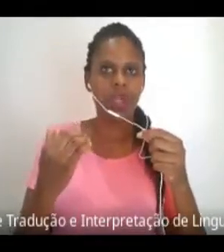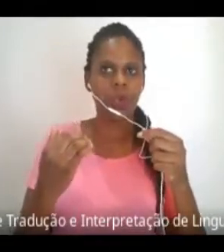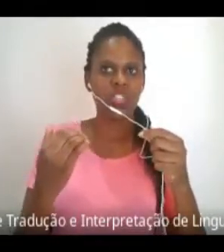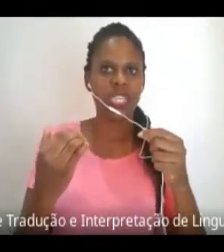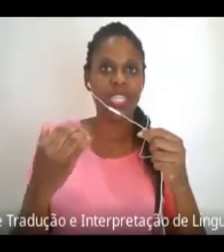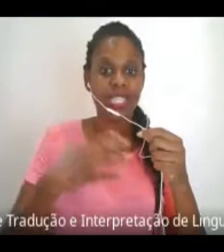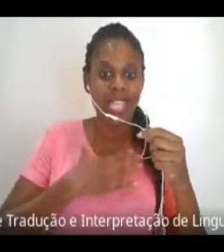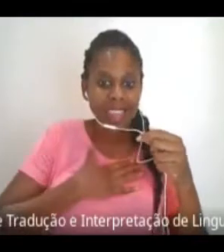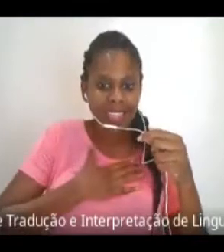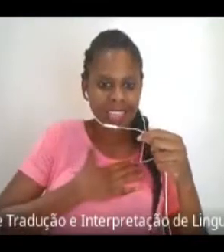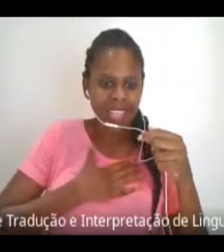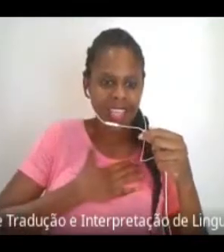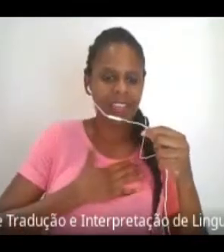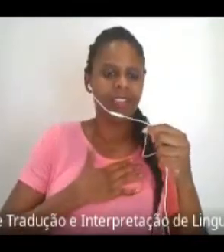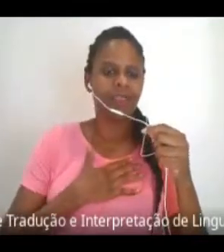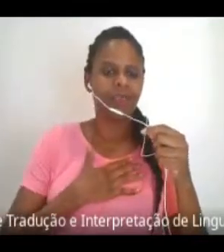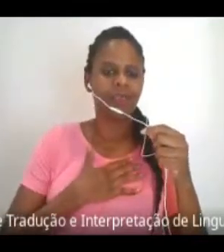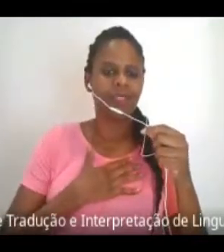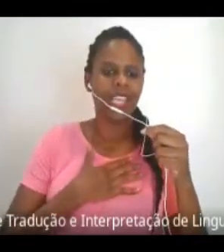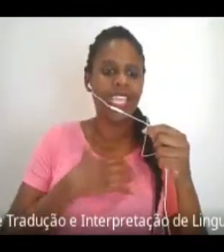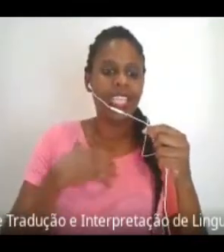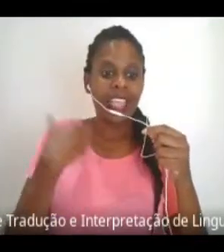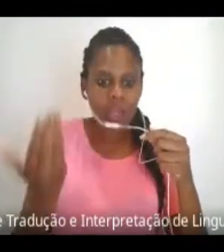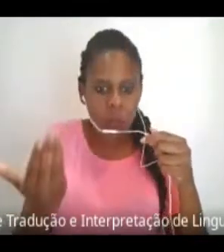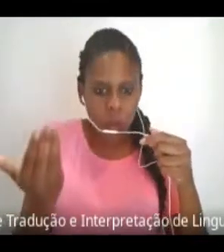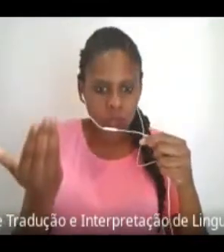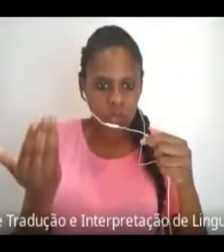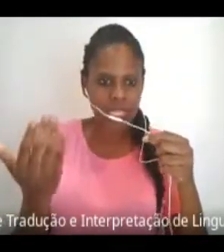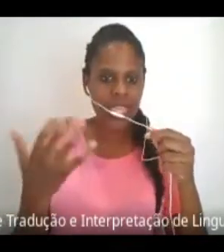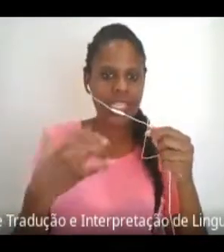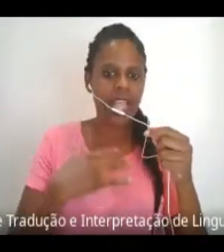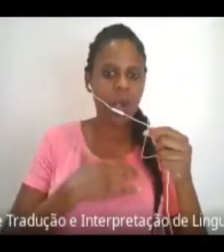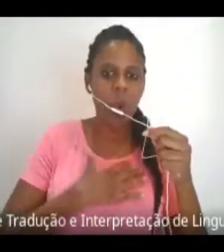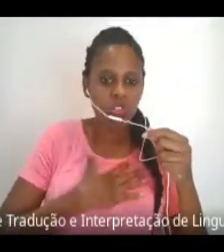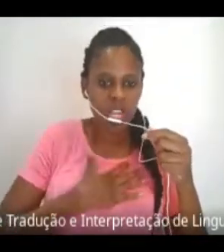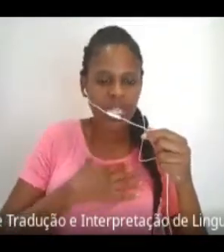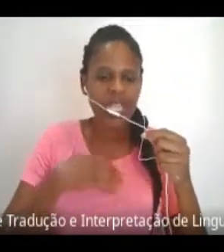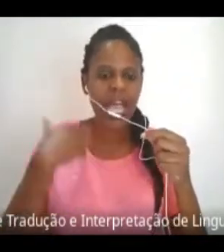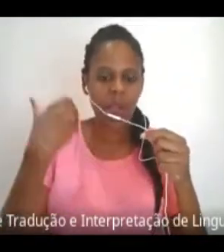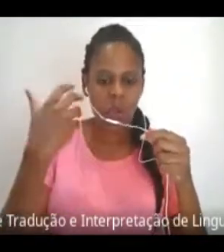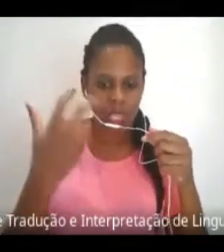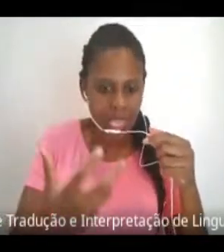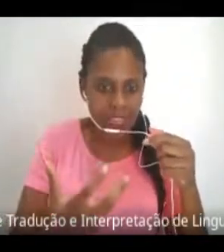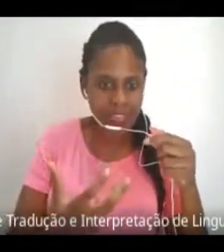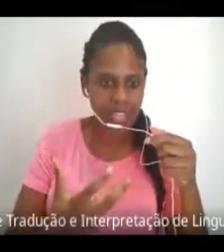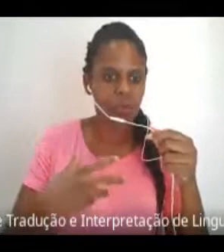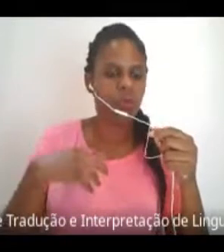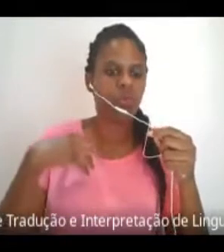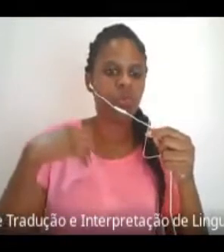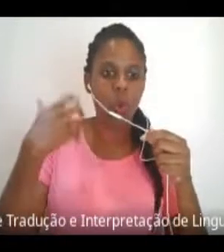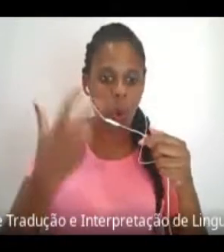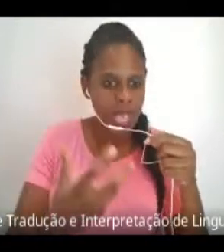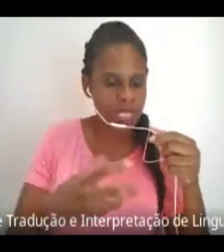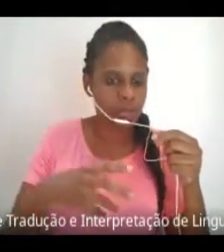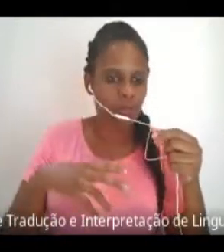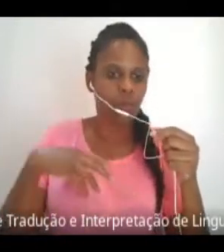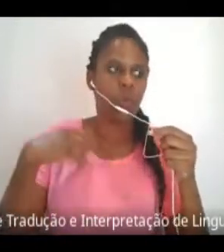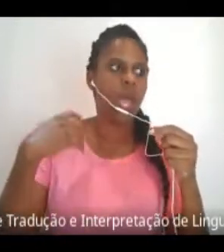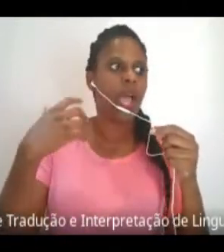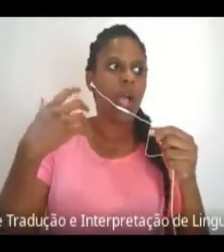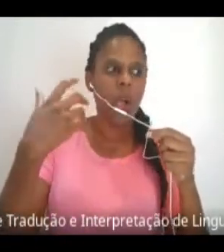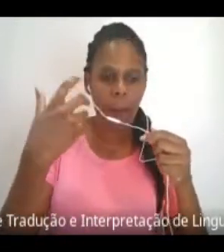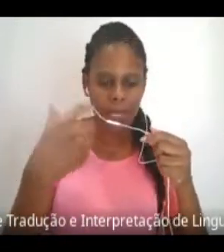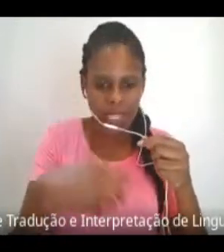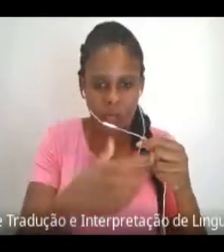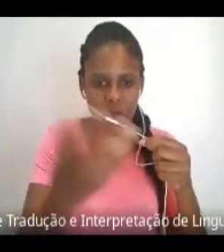pessoa surda vai conseguir se entender o outro, entender onde ela está, que ela está no mundo, como é esse